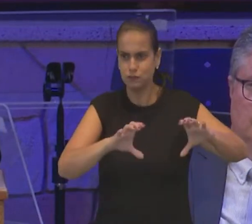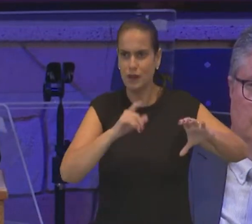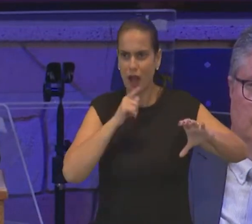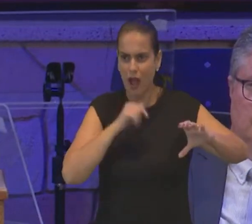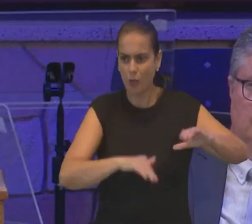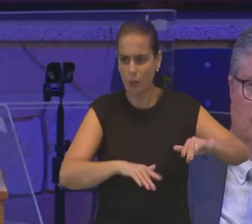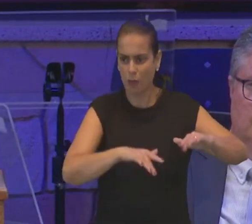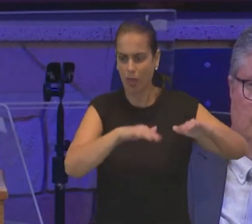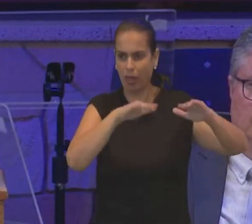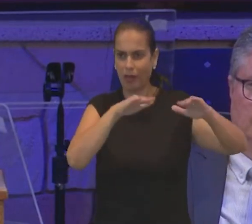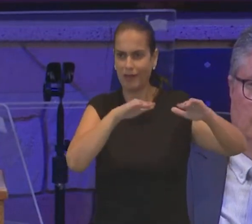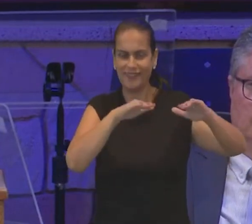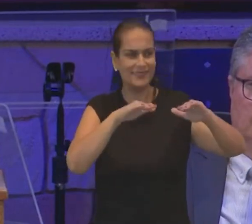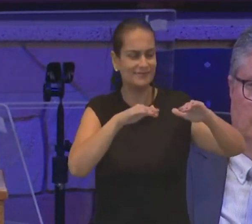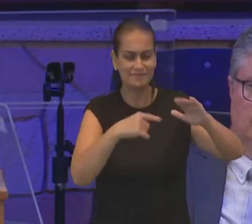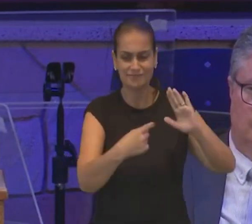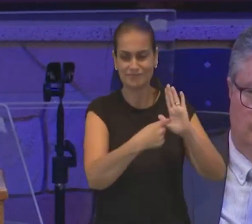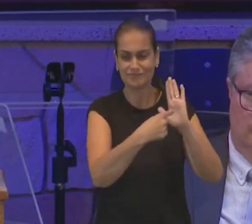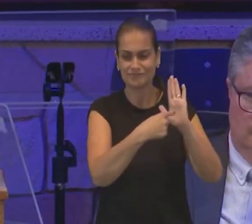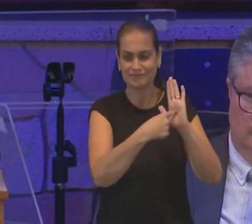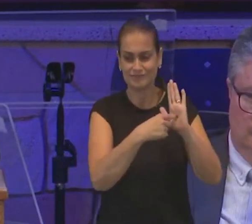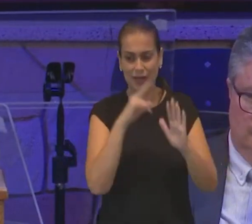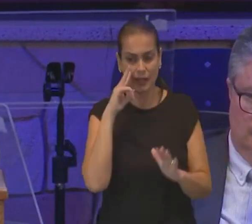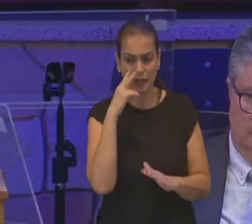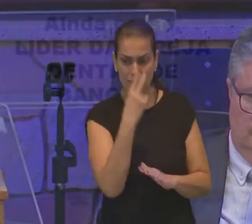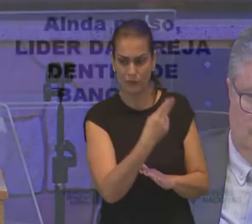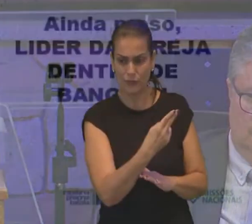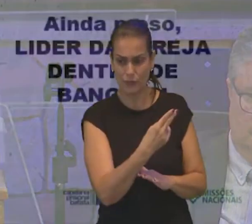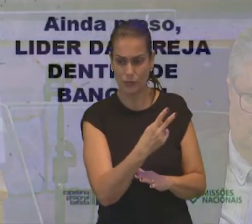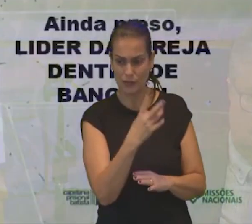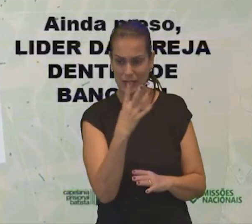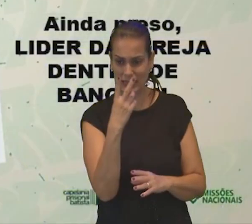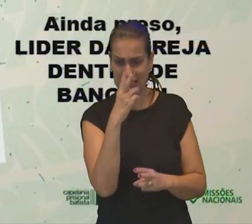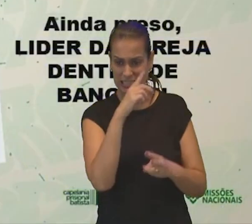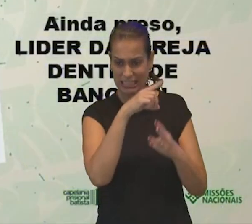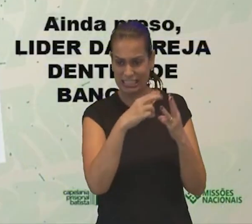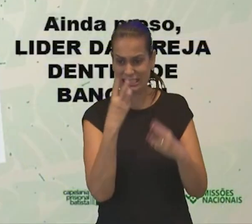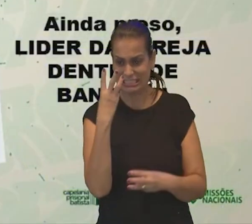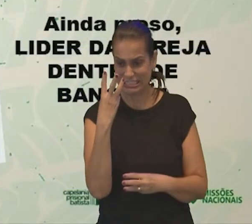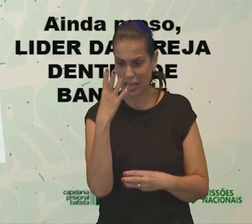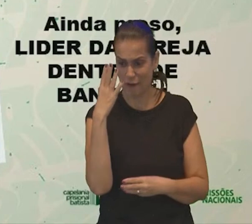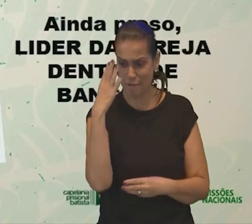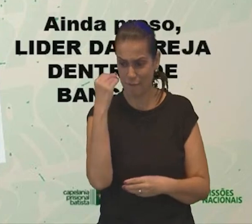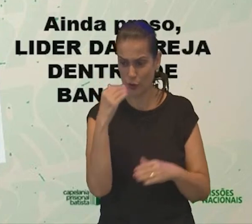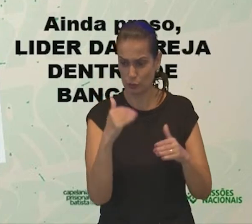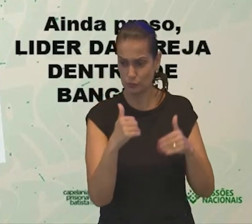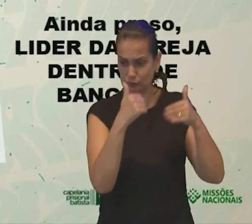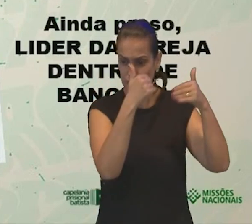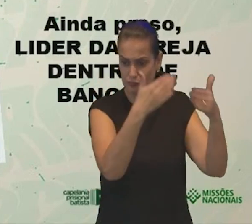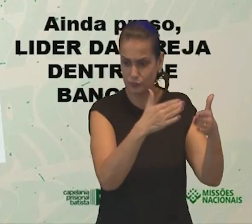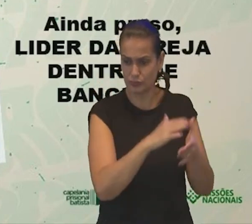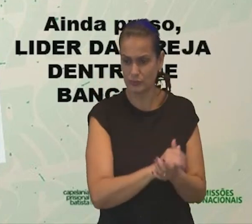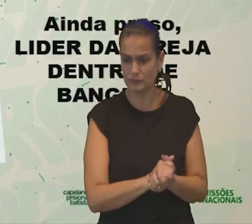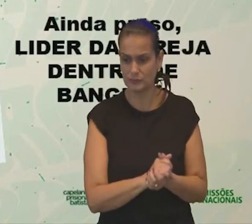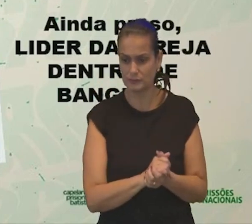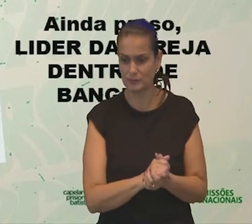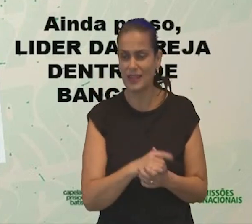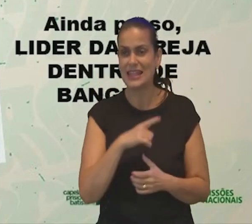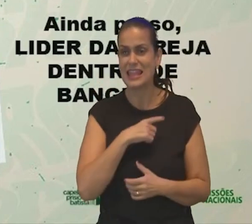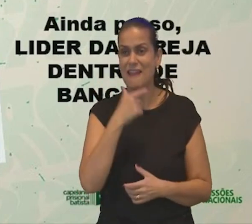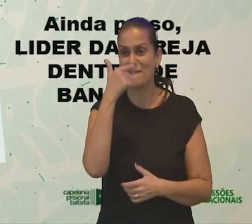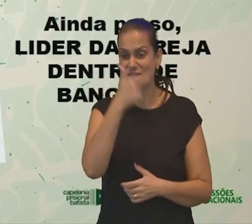dia, essa benção aí, meus irmãos, vocês estão vendo essas 3 fotos, mas por trás dessas fotos tem